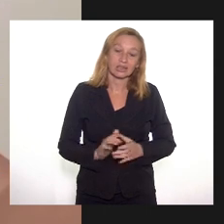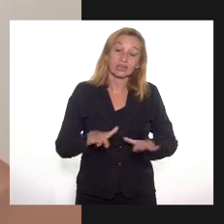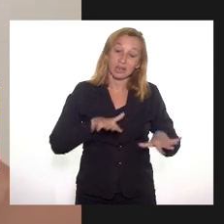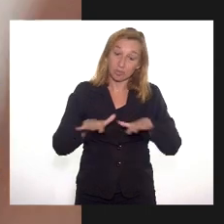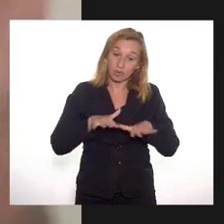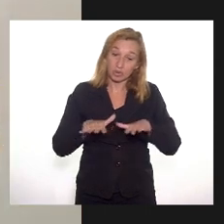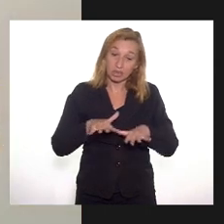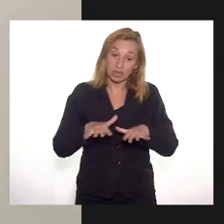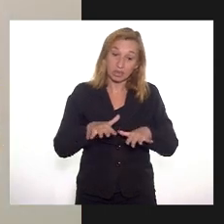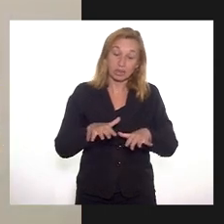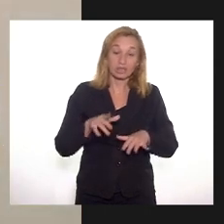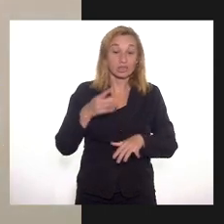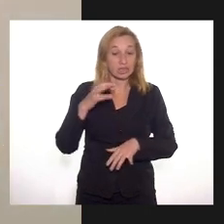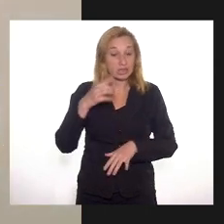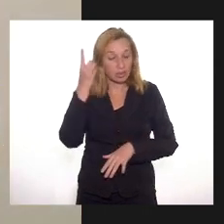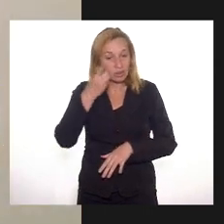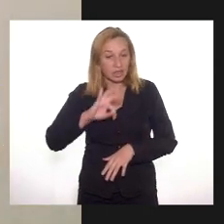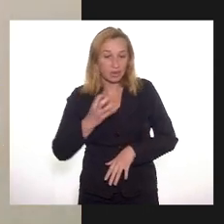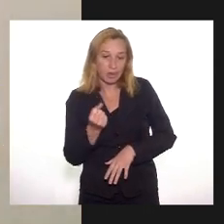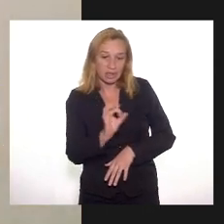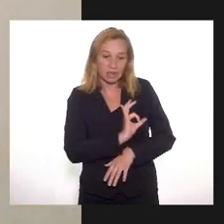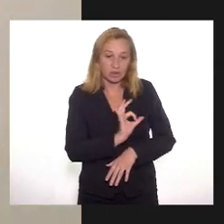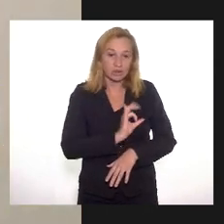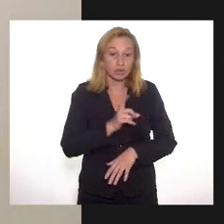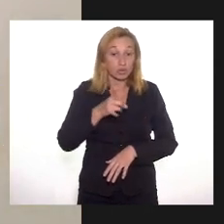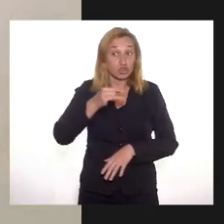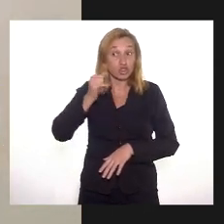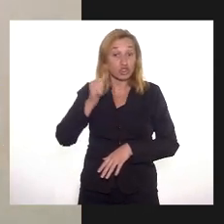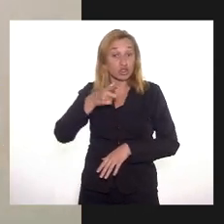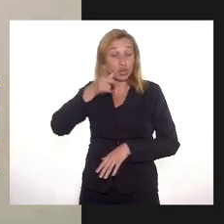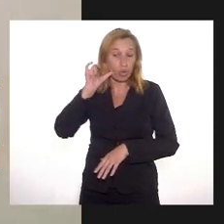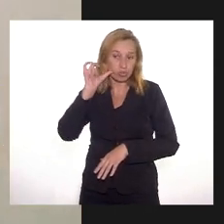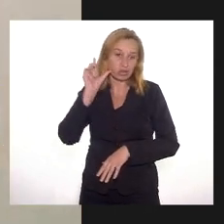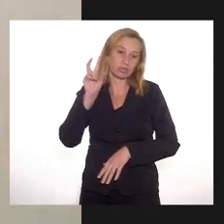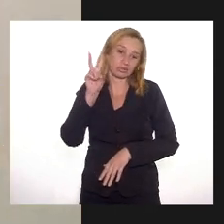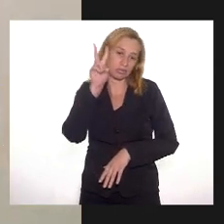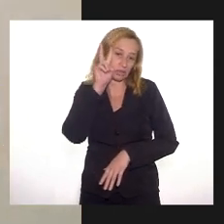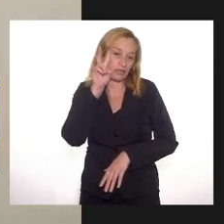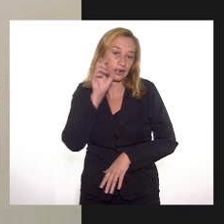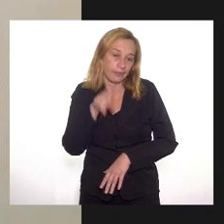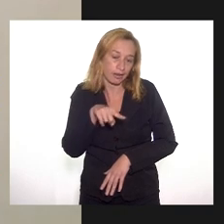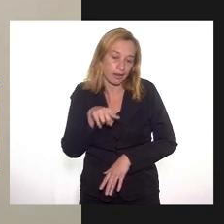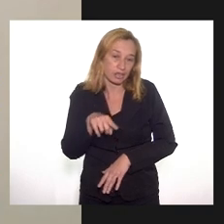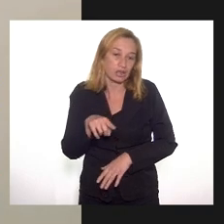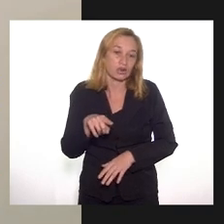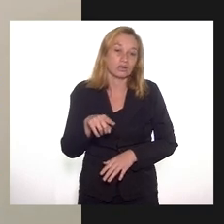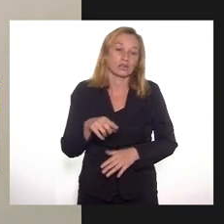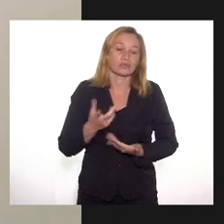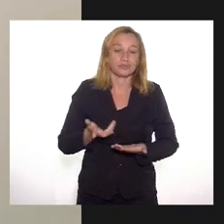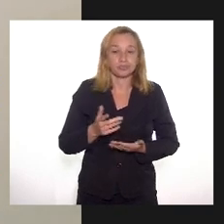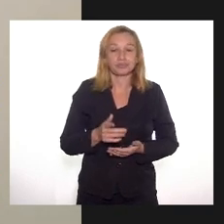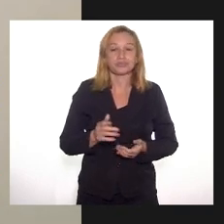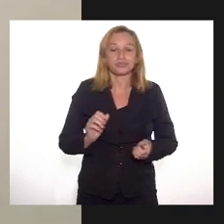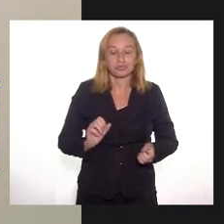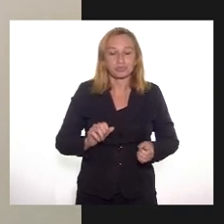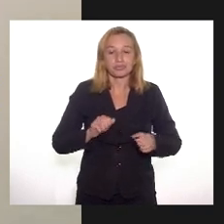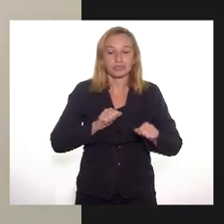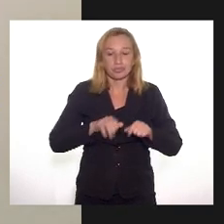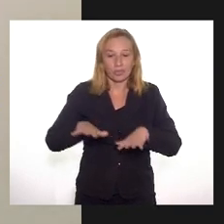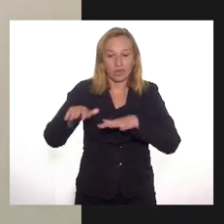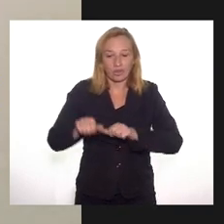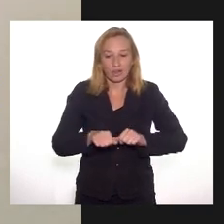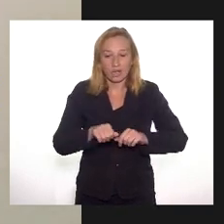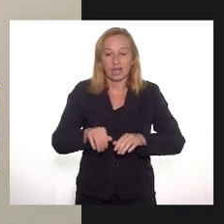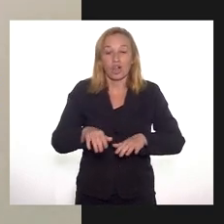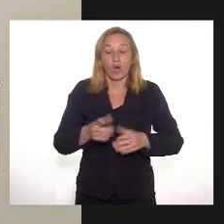manifestação, deputada Marta Rocha, no dia de ontem, segunda-feira. Nós íamos fazer um ato de manifestação contra o fechamento